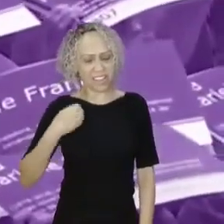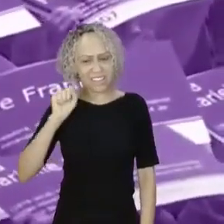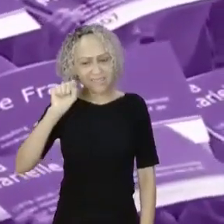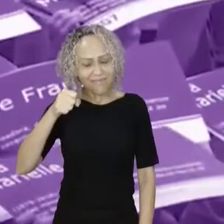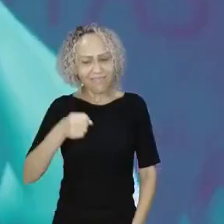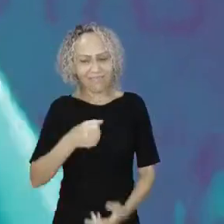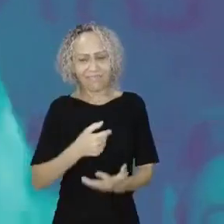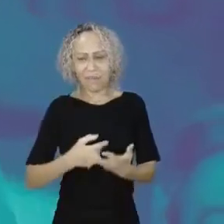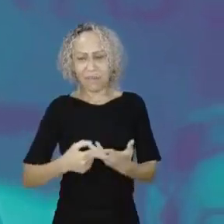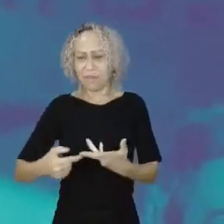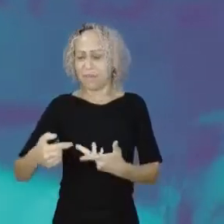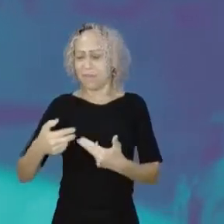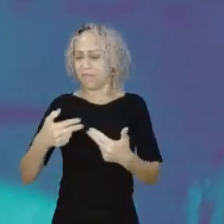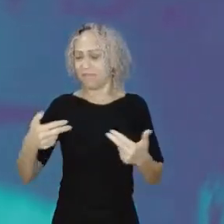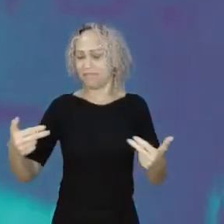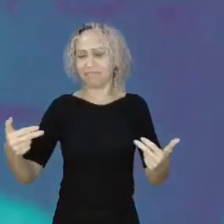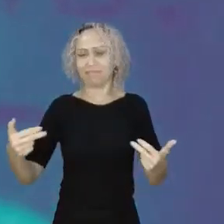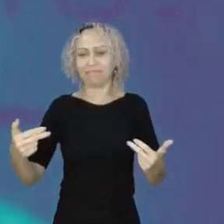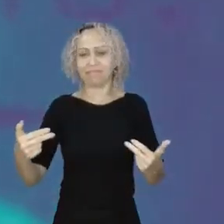acontecer.